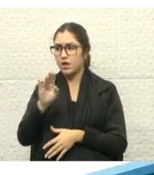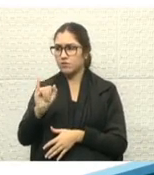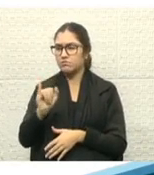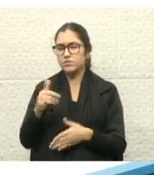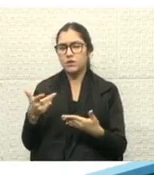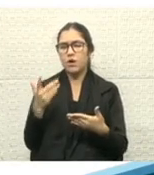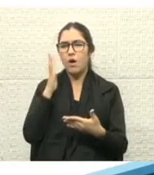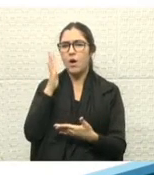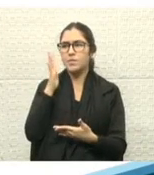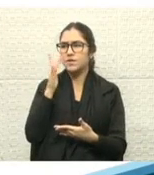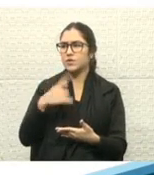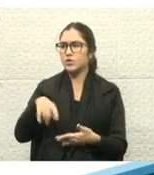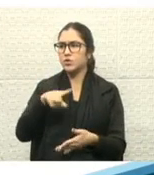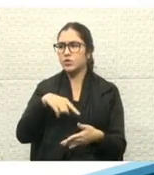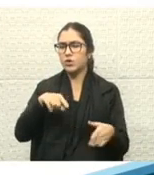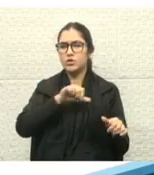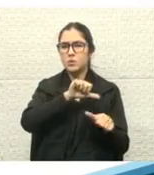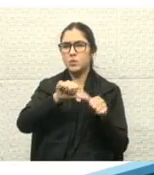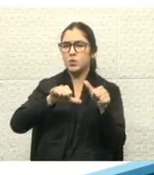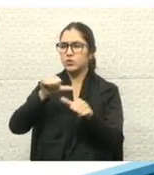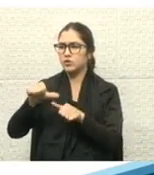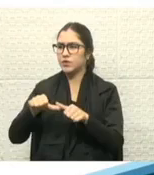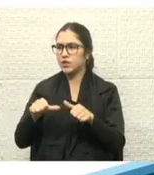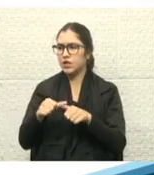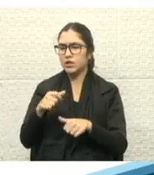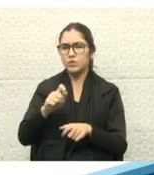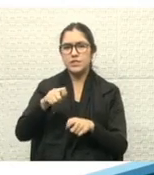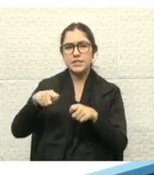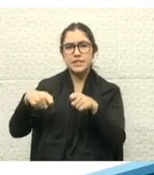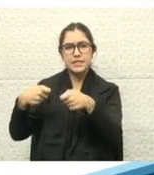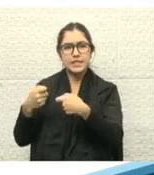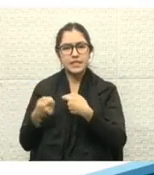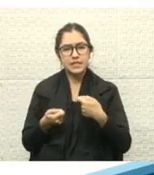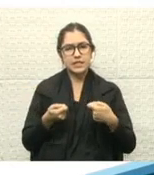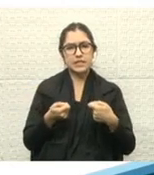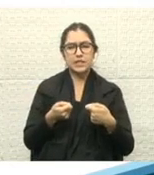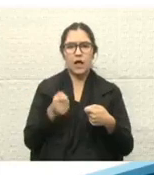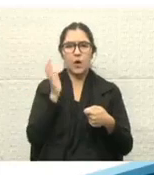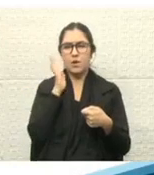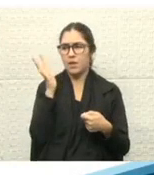Então, observe que nós modificamos o sinal da